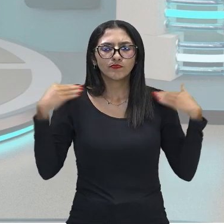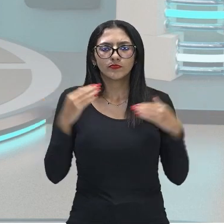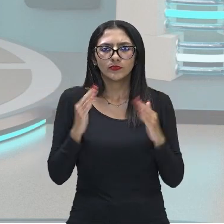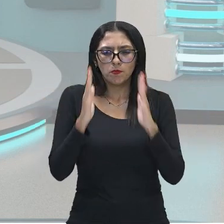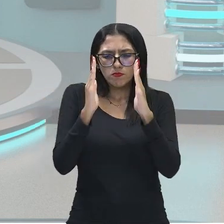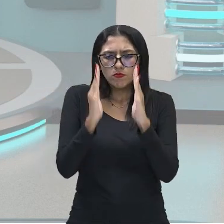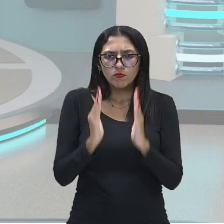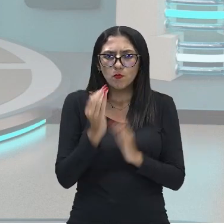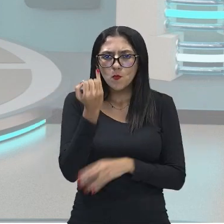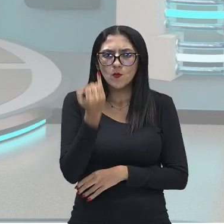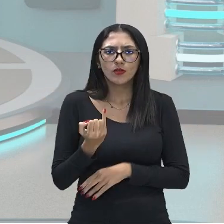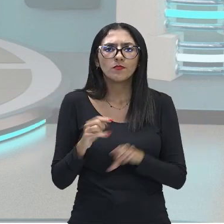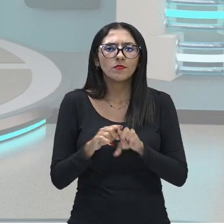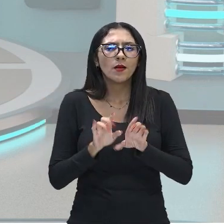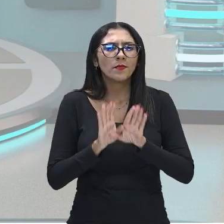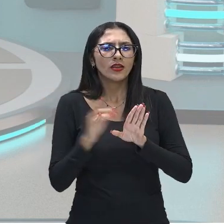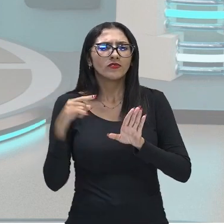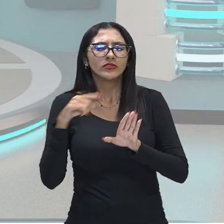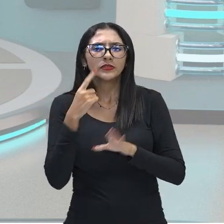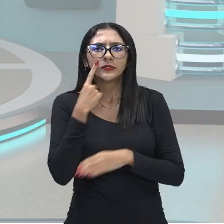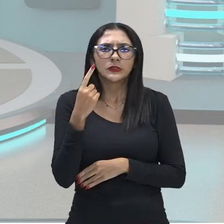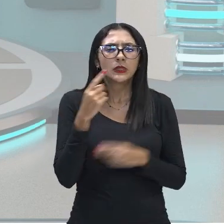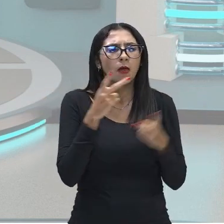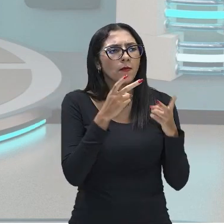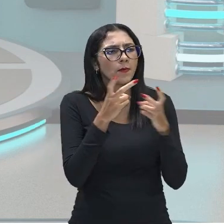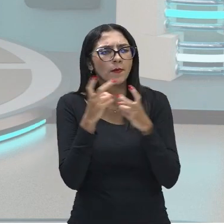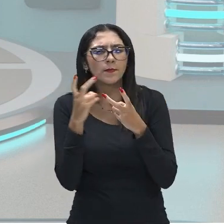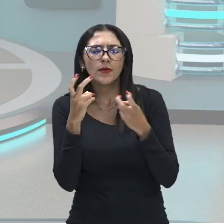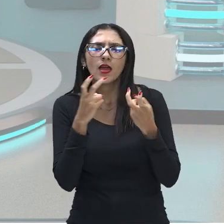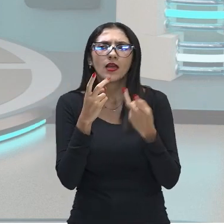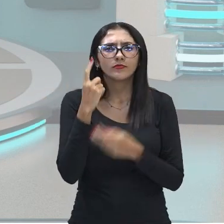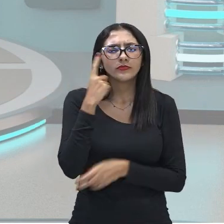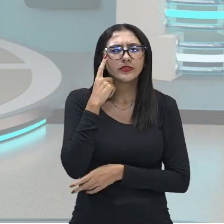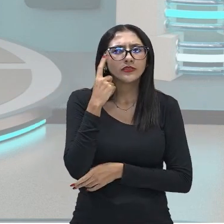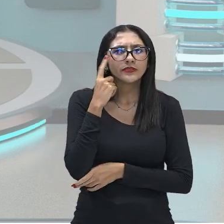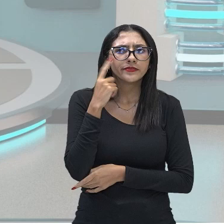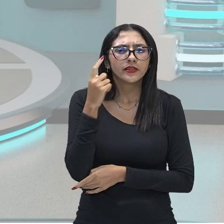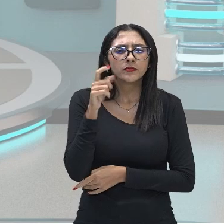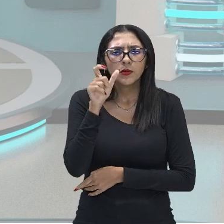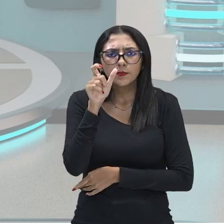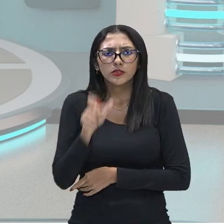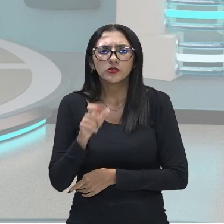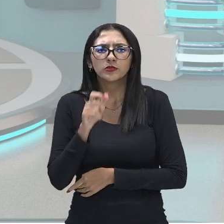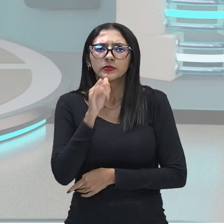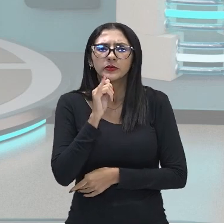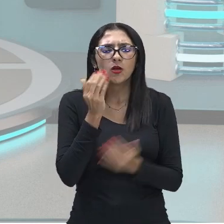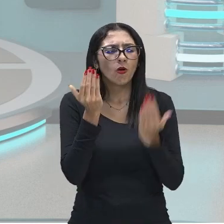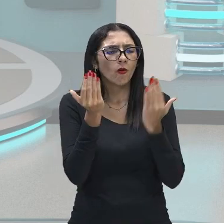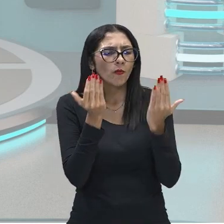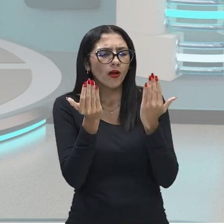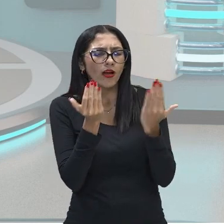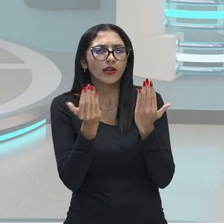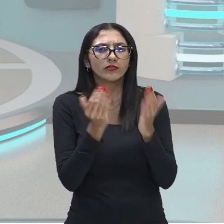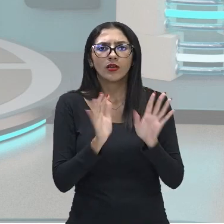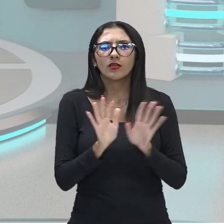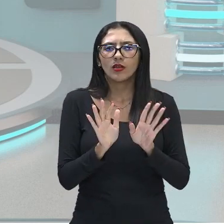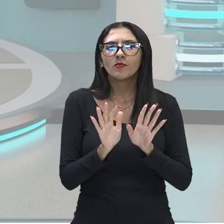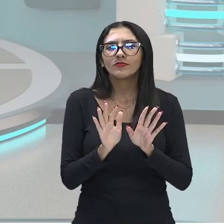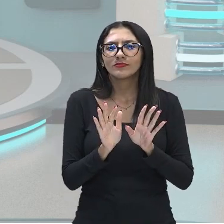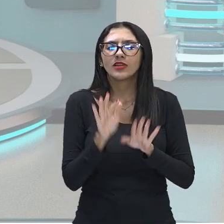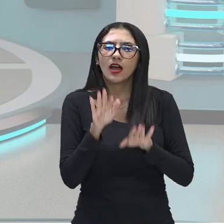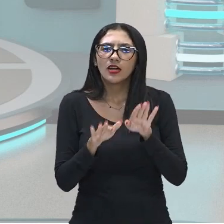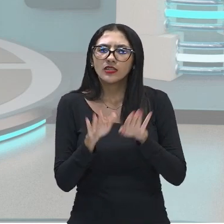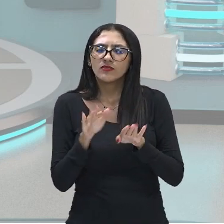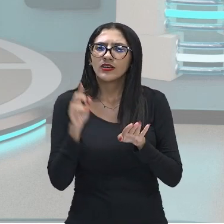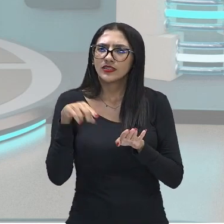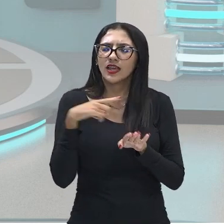possa estar procurando aí alguém que seja assim puxando na memória calma essa característica Às vezes o indivíduo ele é ele é um pouco mais